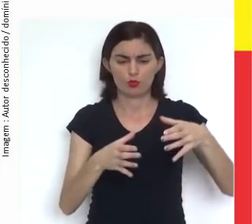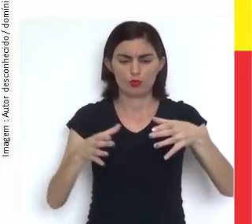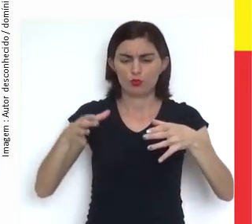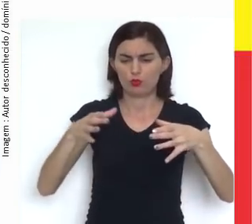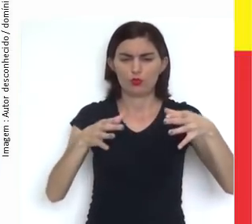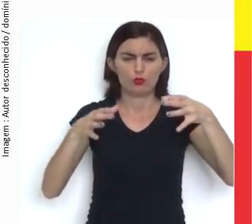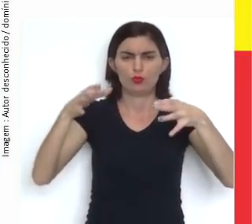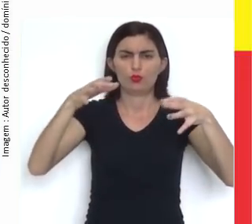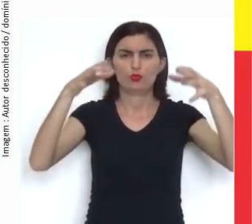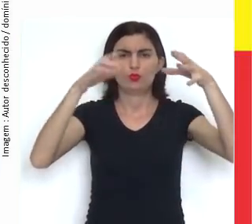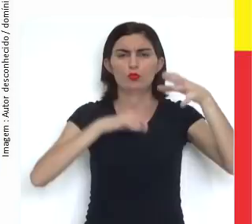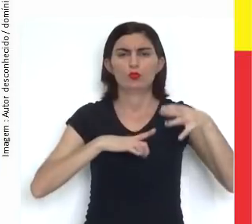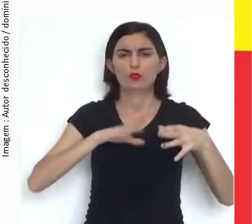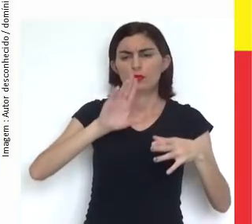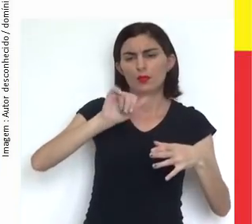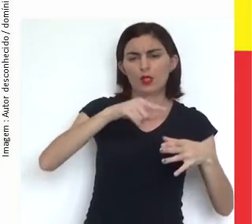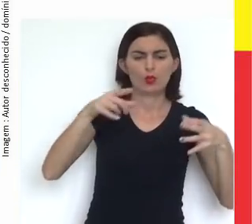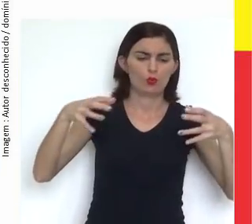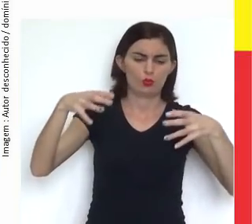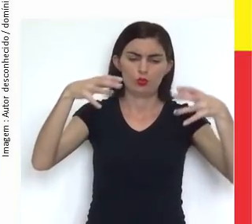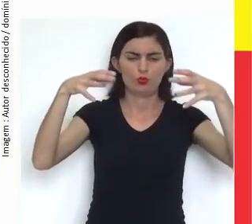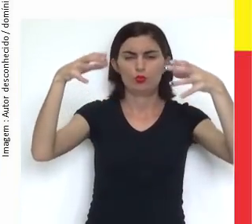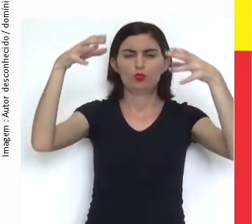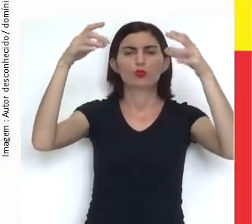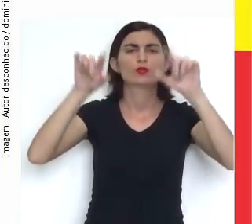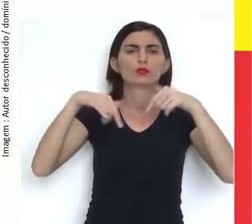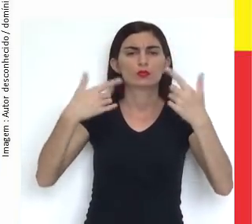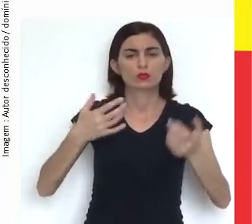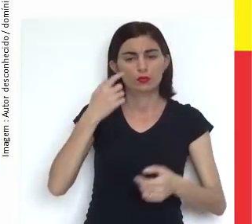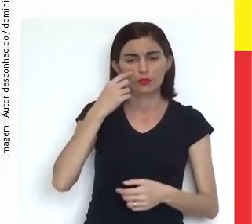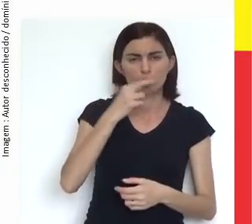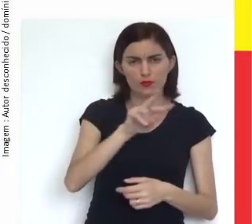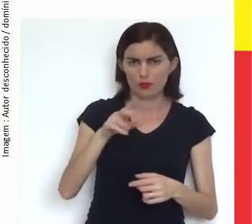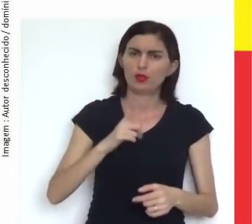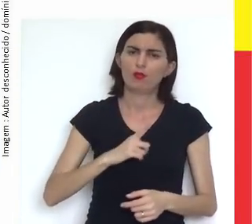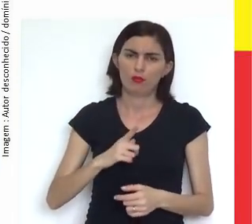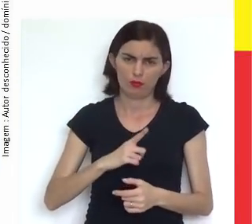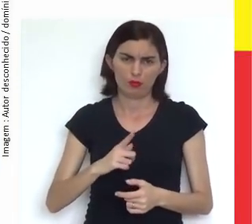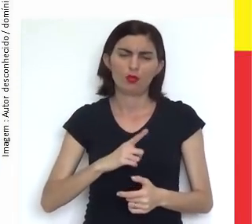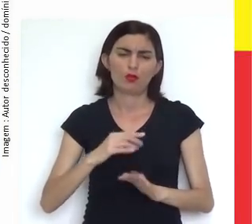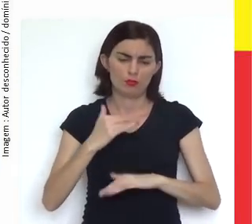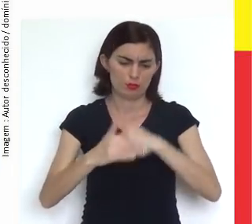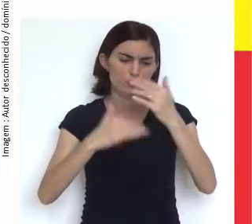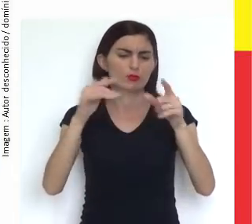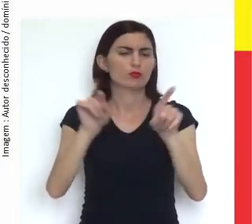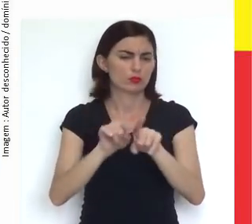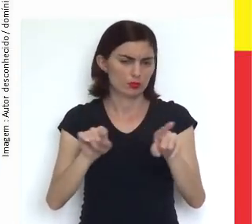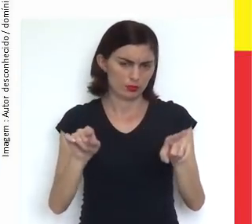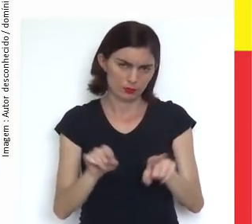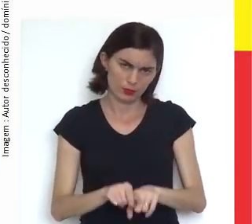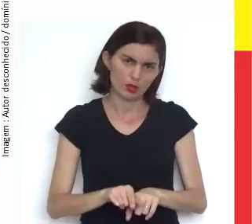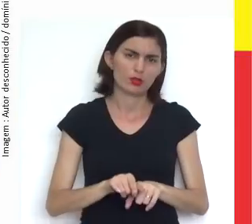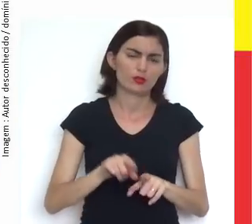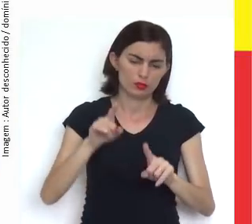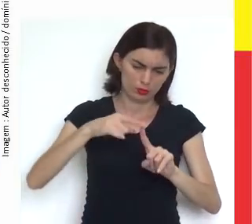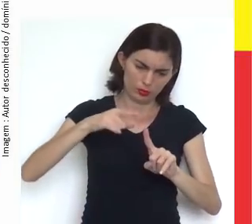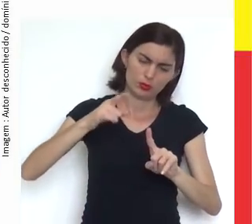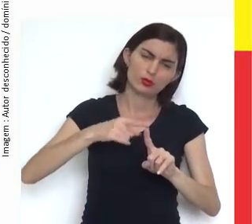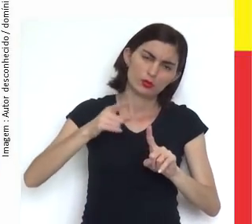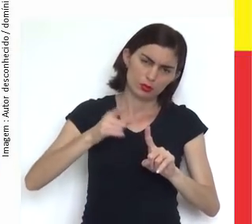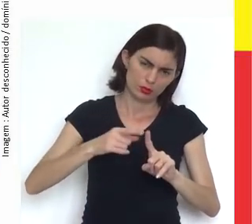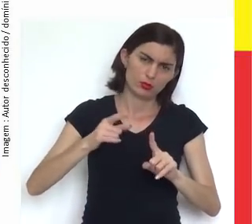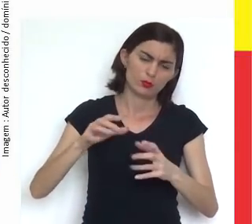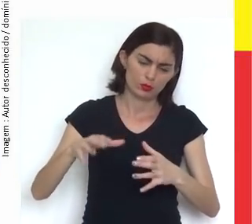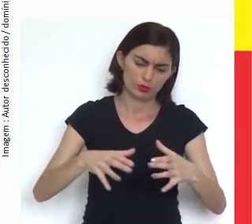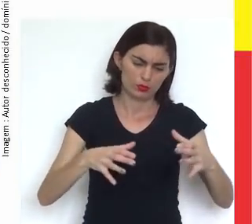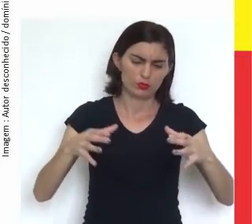com que o balão ele flutue sobre o ar. Tá? Então, a gente vai ver que existe uma grande evolução também desse tipo